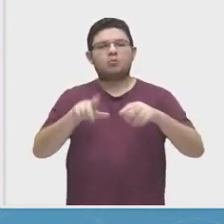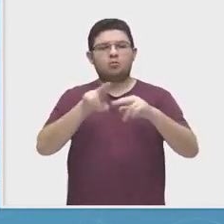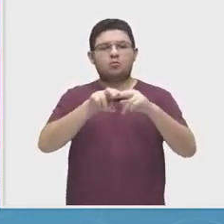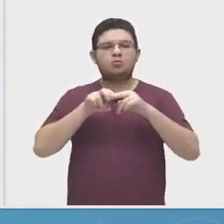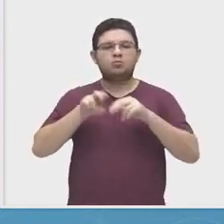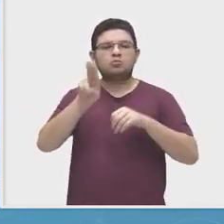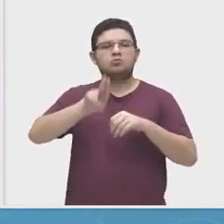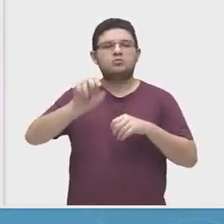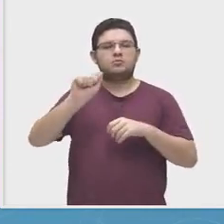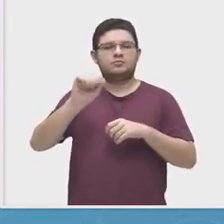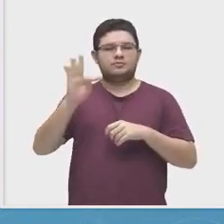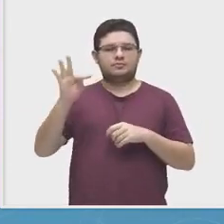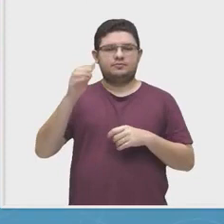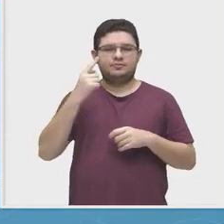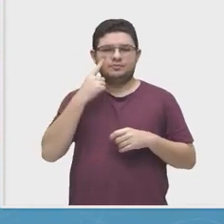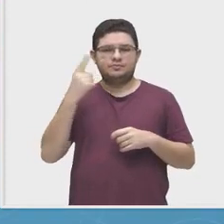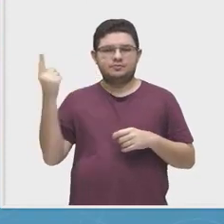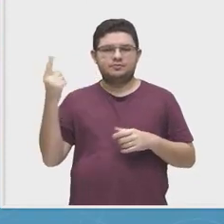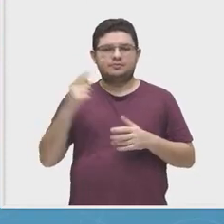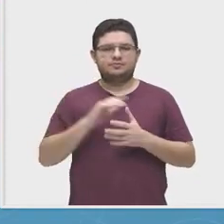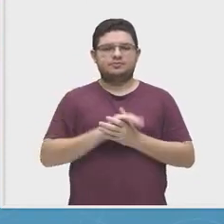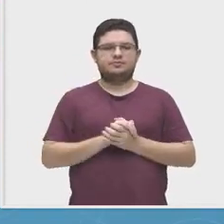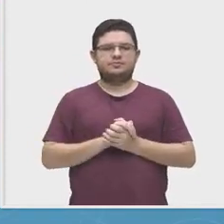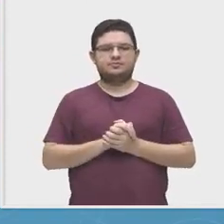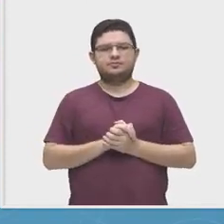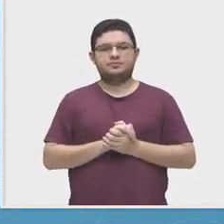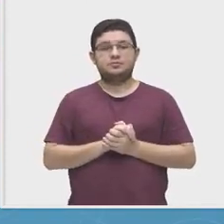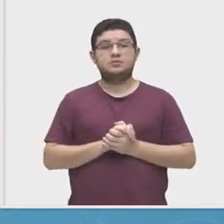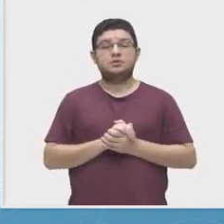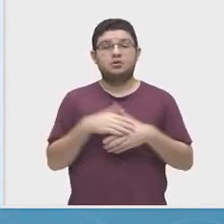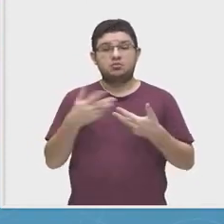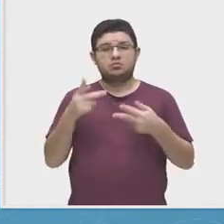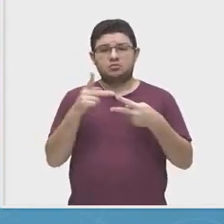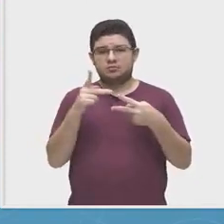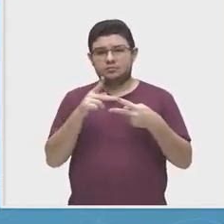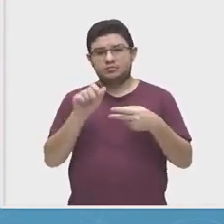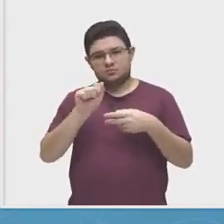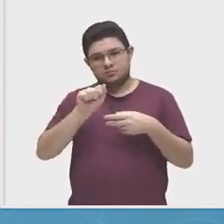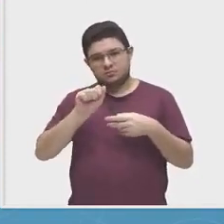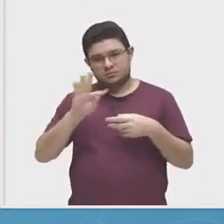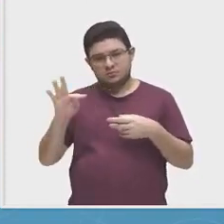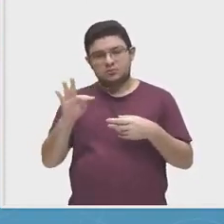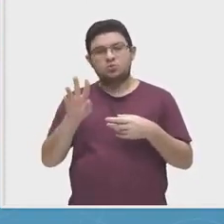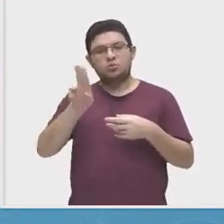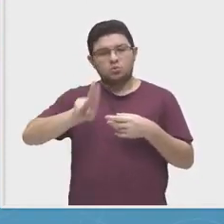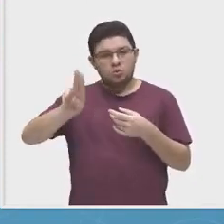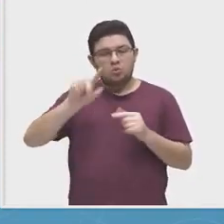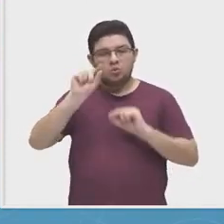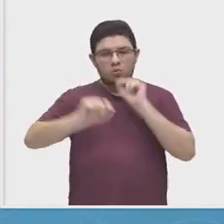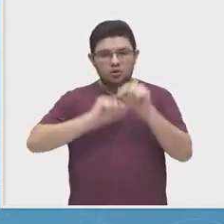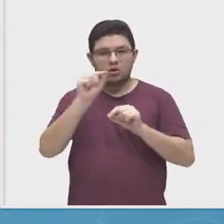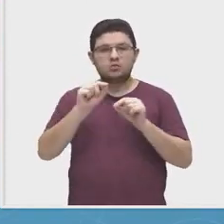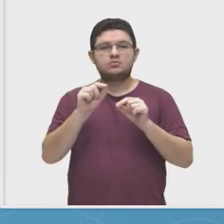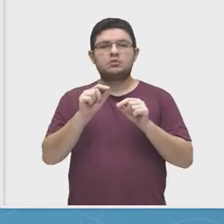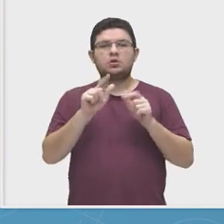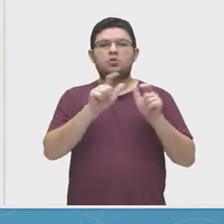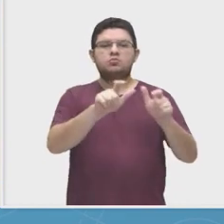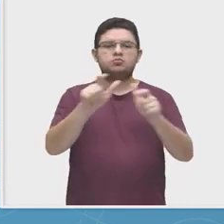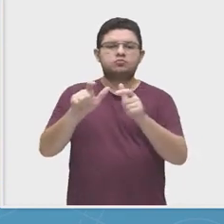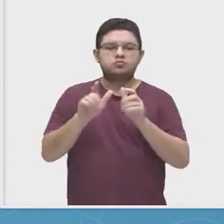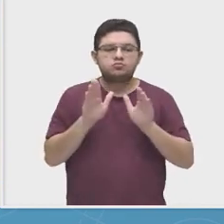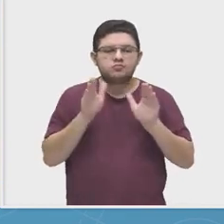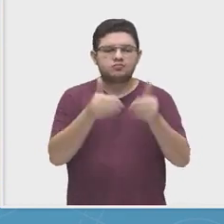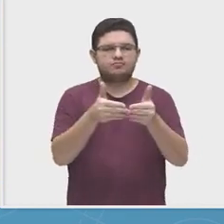né, que a preposição at é utilizado sempre em situações bem específicas, tá